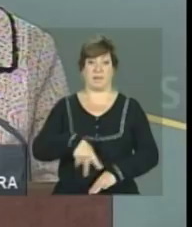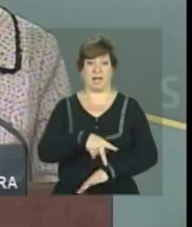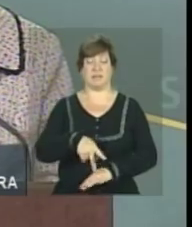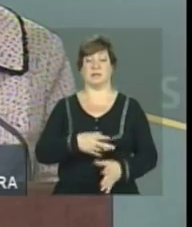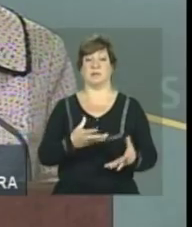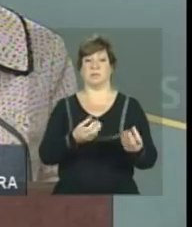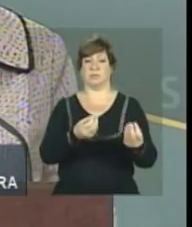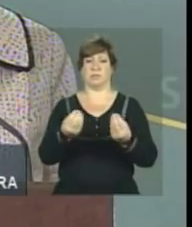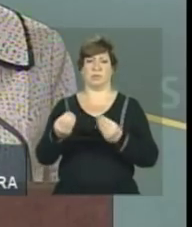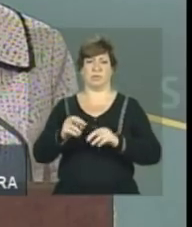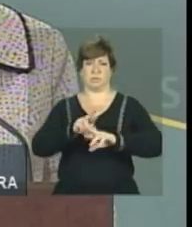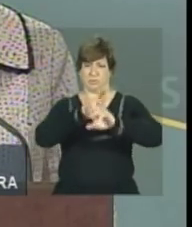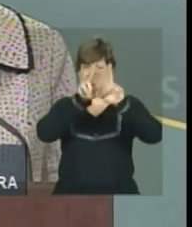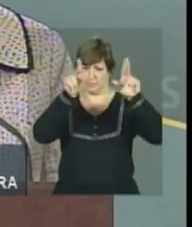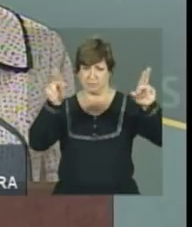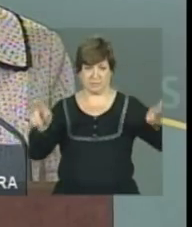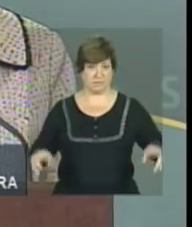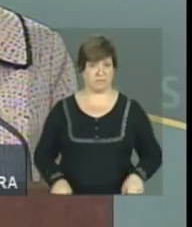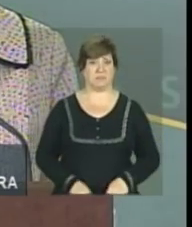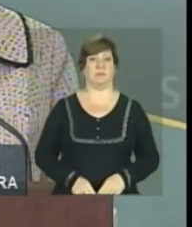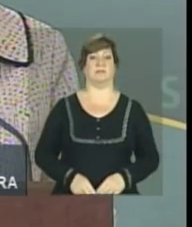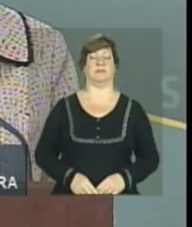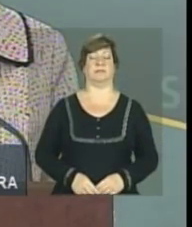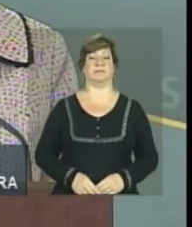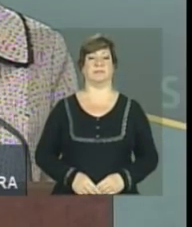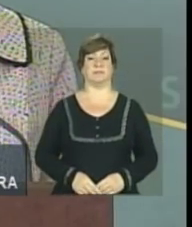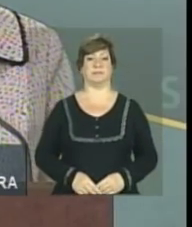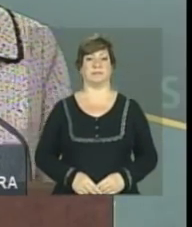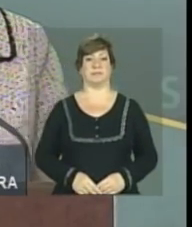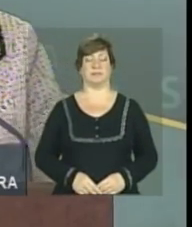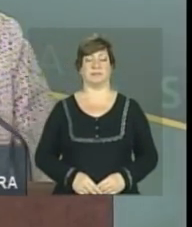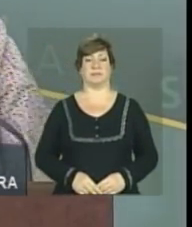extremamente complexo, múltiplo e